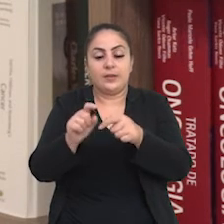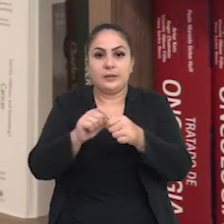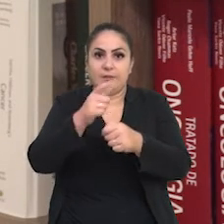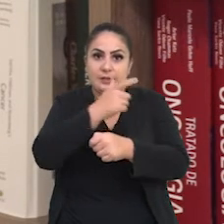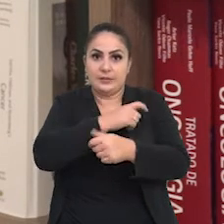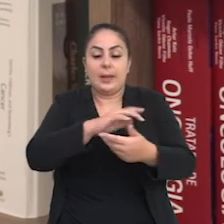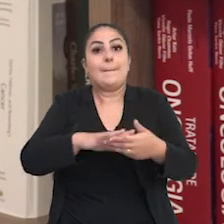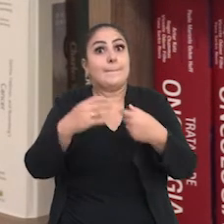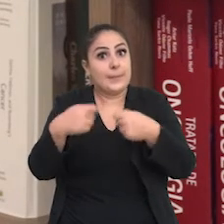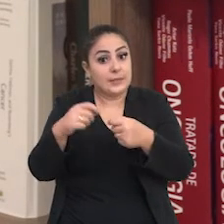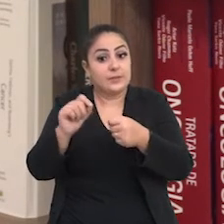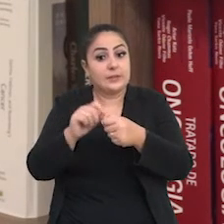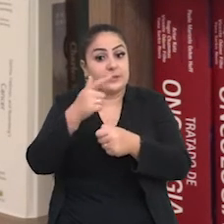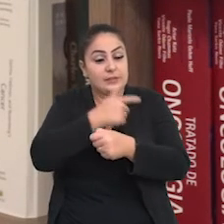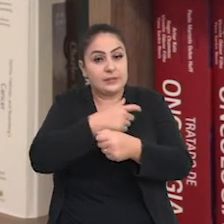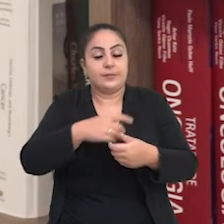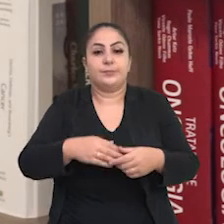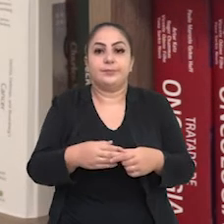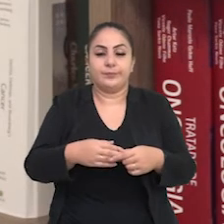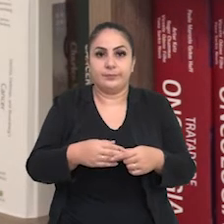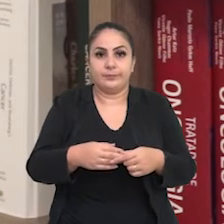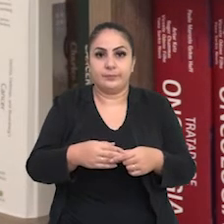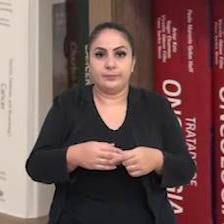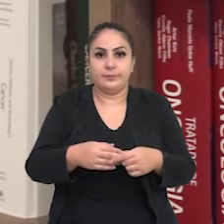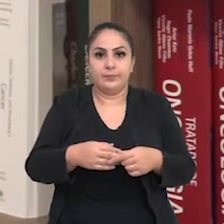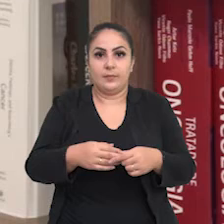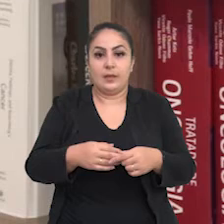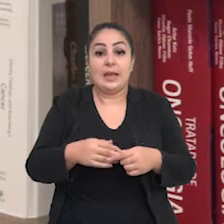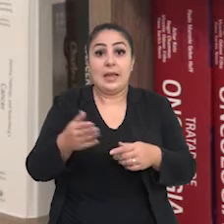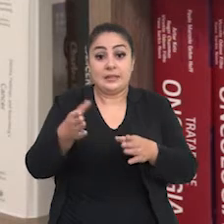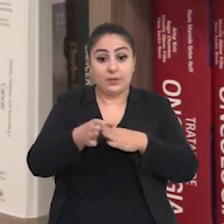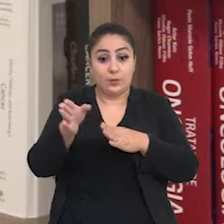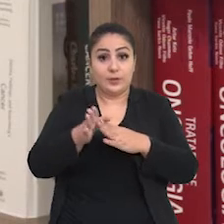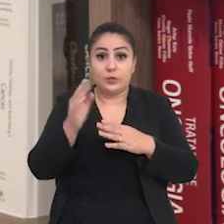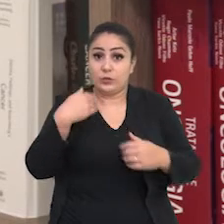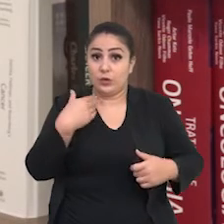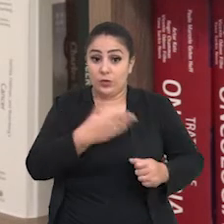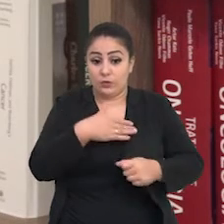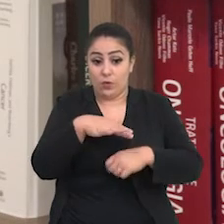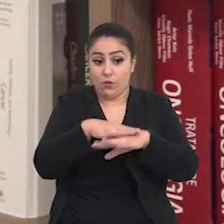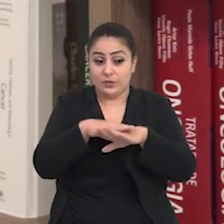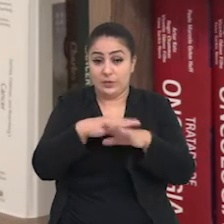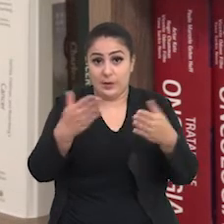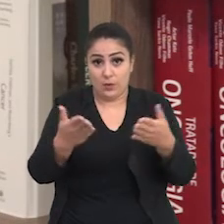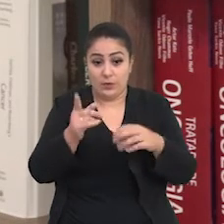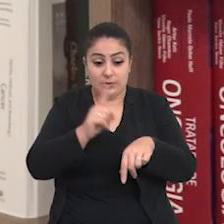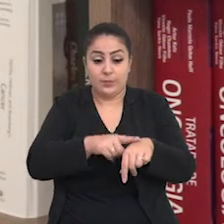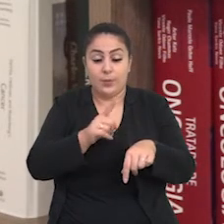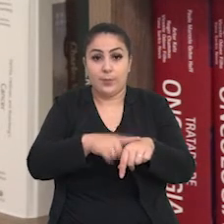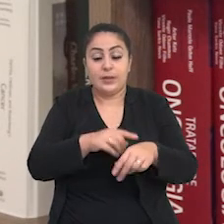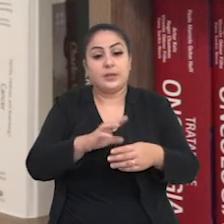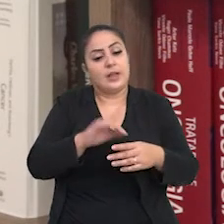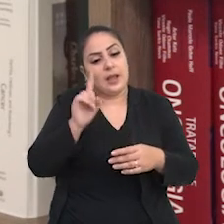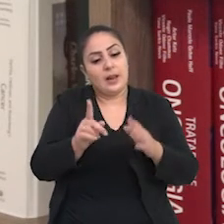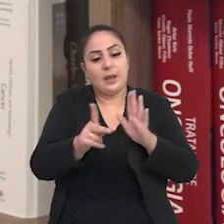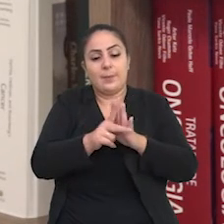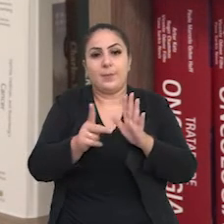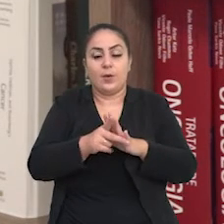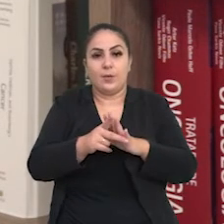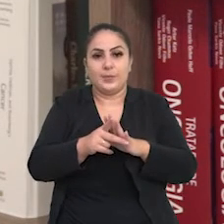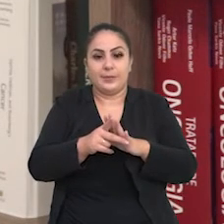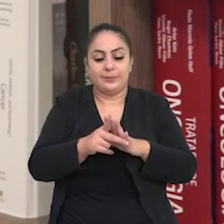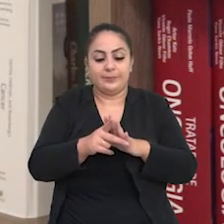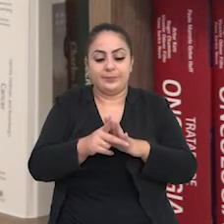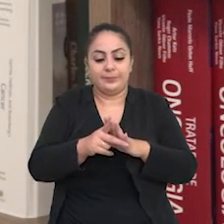se vacinar, devem se vacinar. Essas recomendações que nós conversamos nesse momento, elas